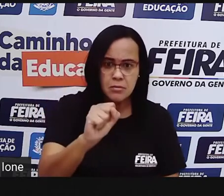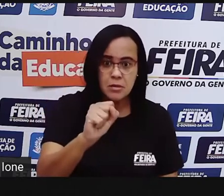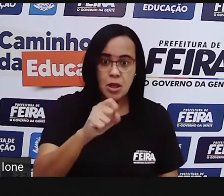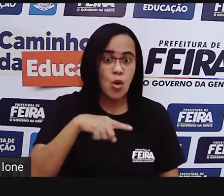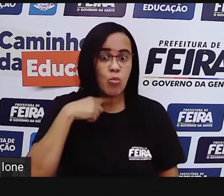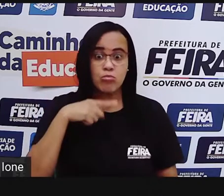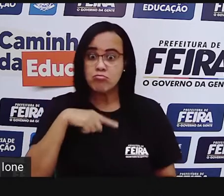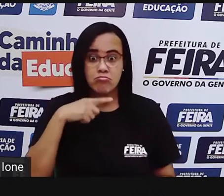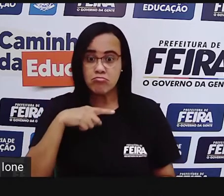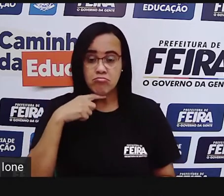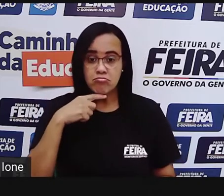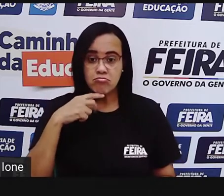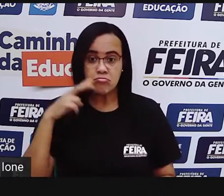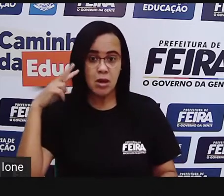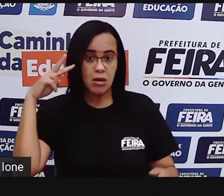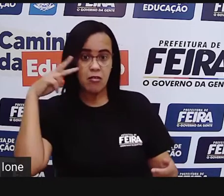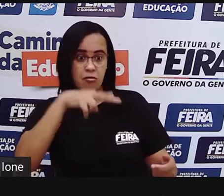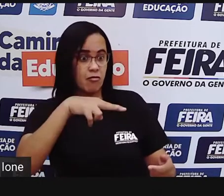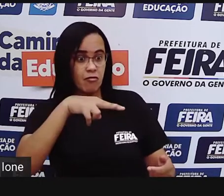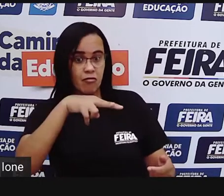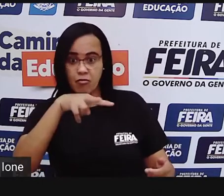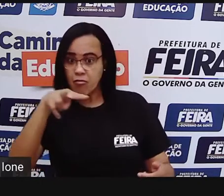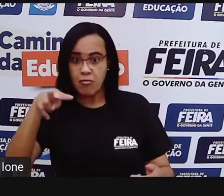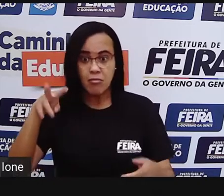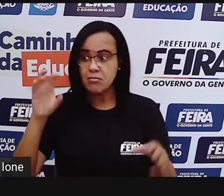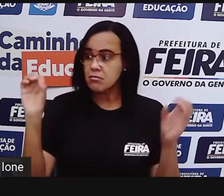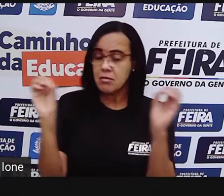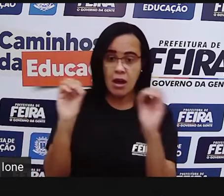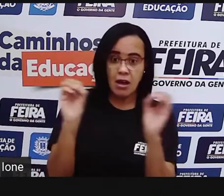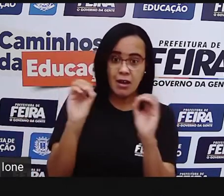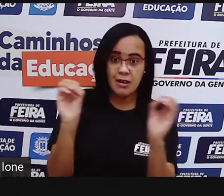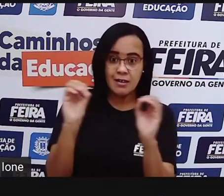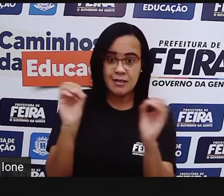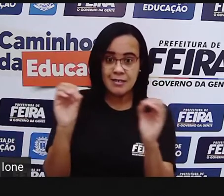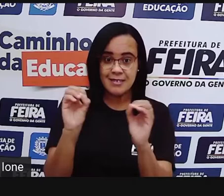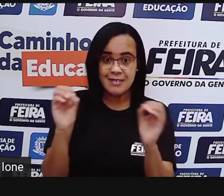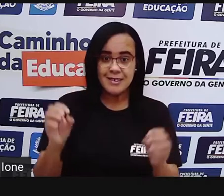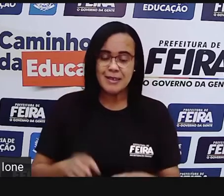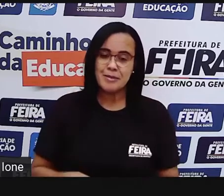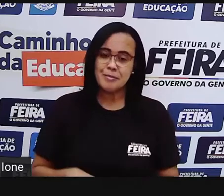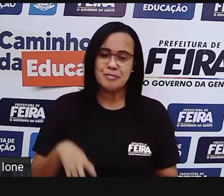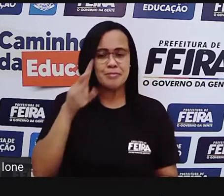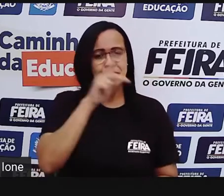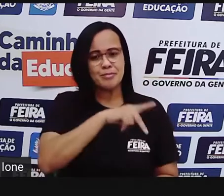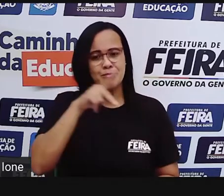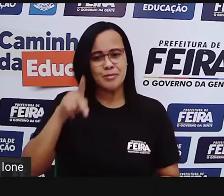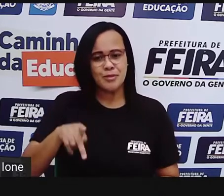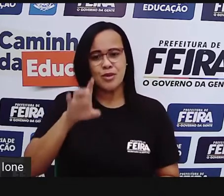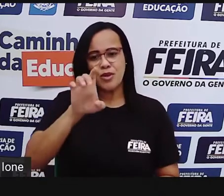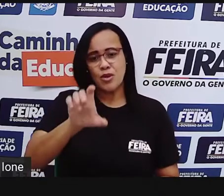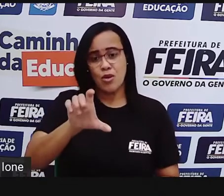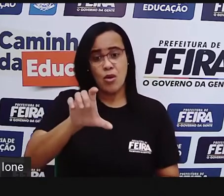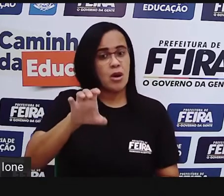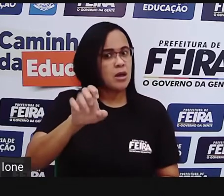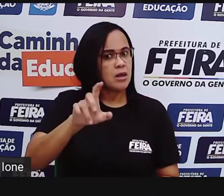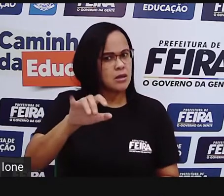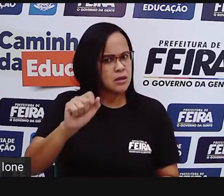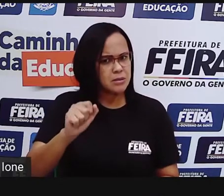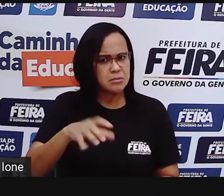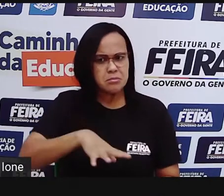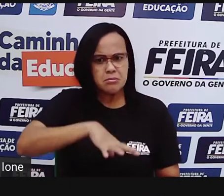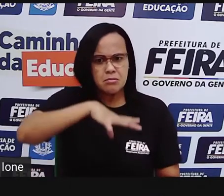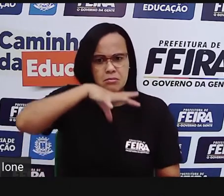Com algo que a gente não consegue ver? Pro Elisa, não dá nem pra sentir o cheiro do